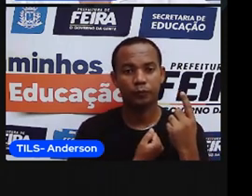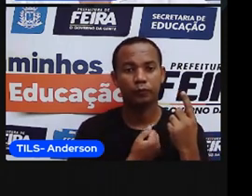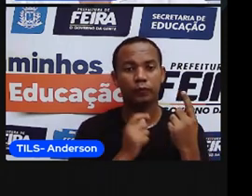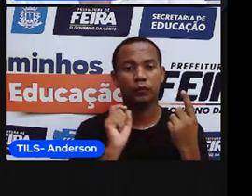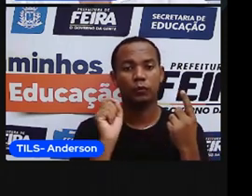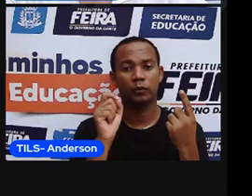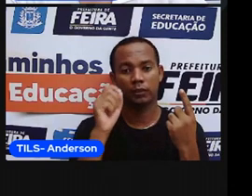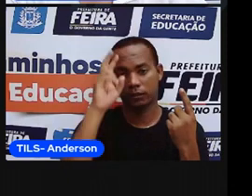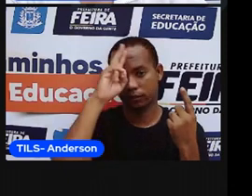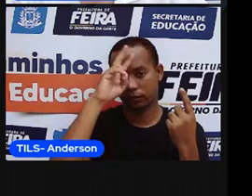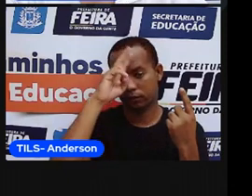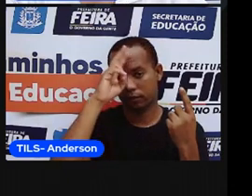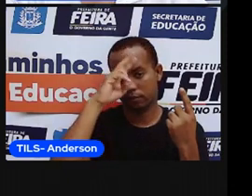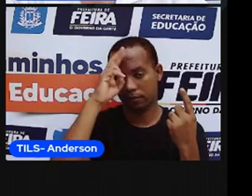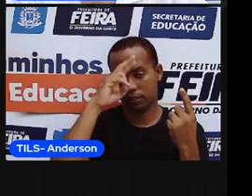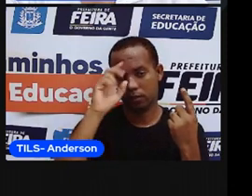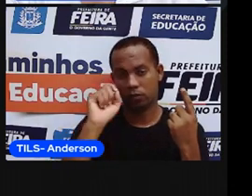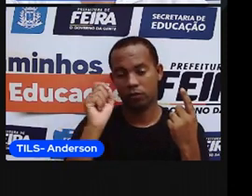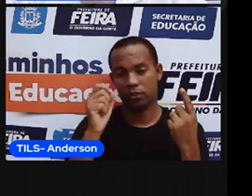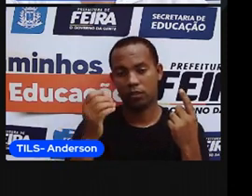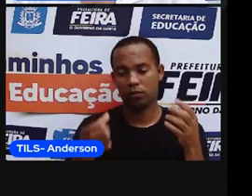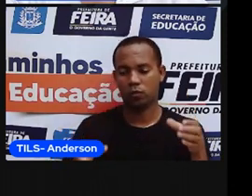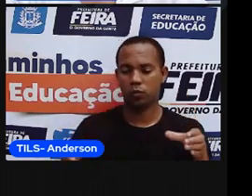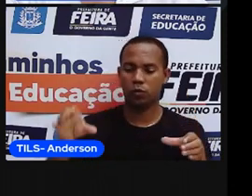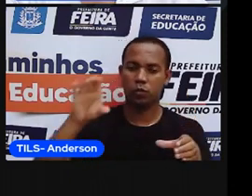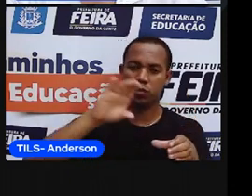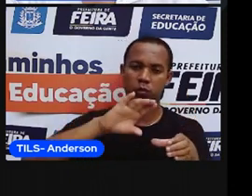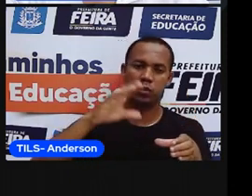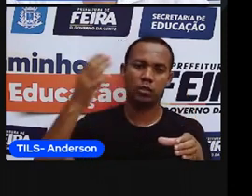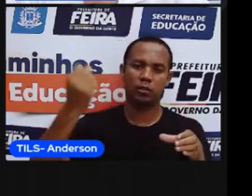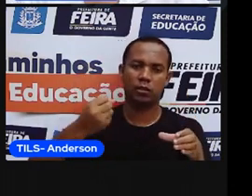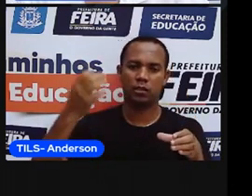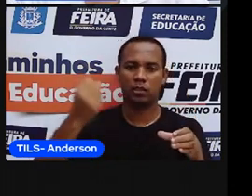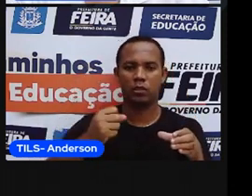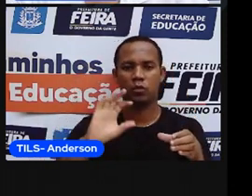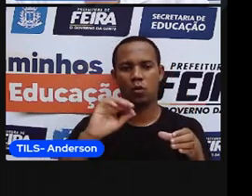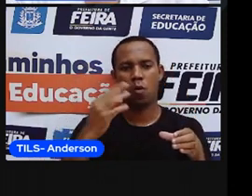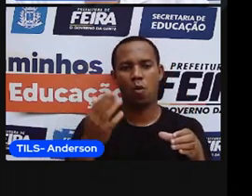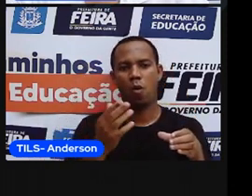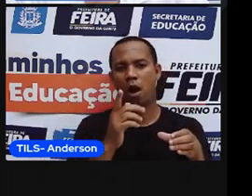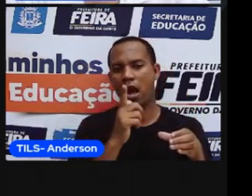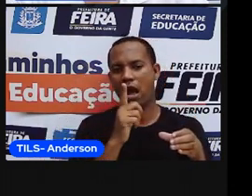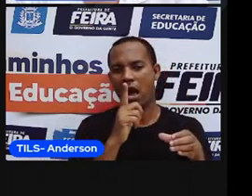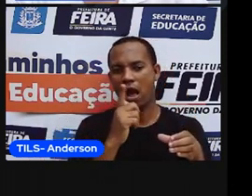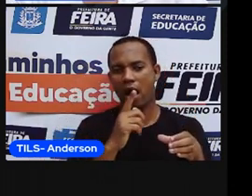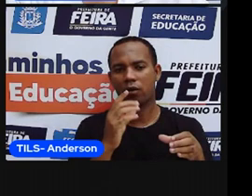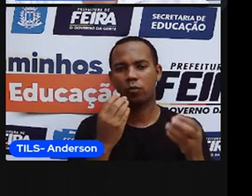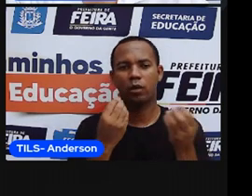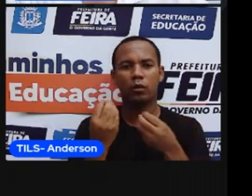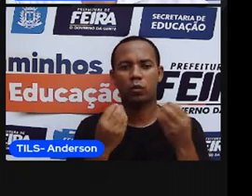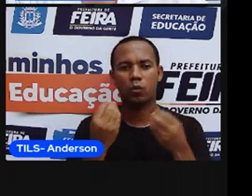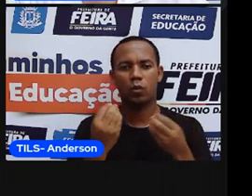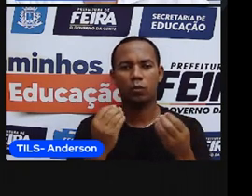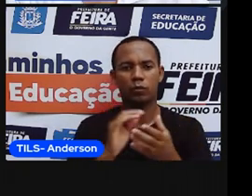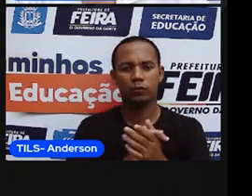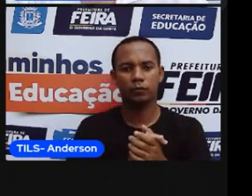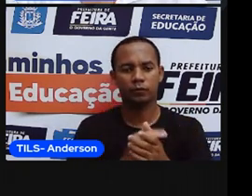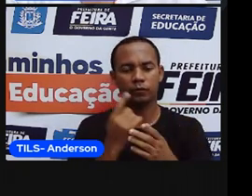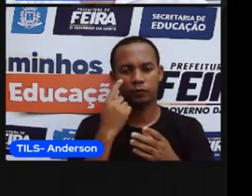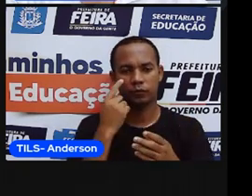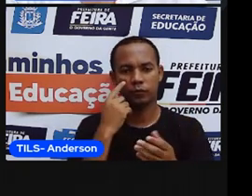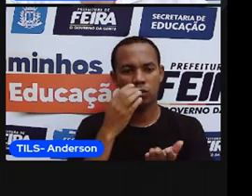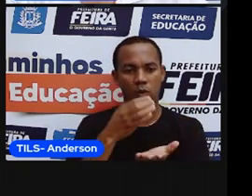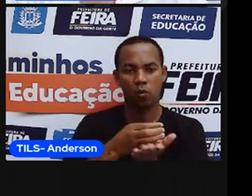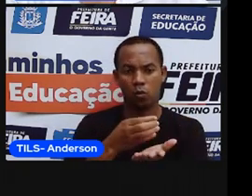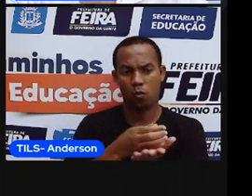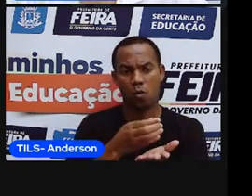e lembre-se que para medir líquidos em geral, como leite e água, é comum usar medidas não convencionais, né? Como